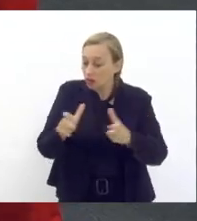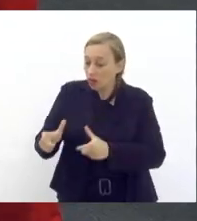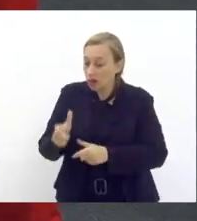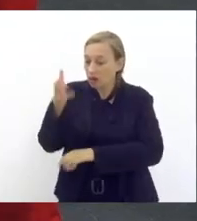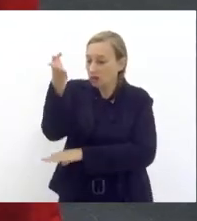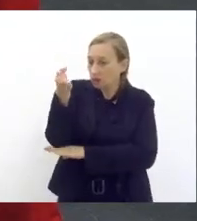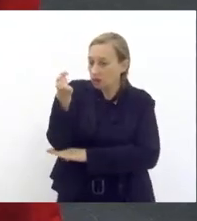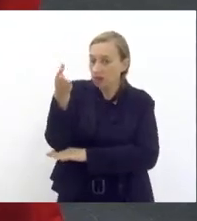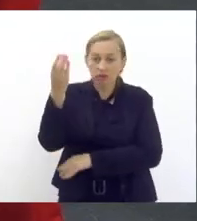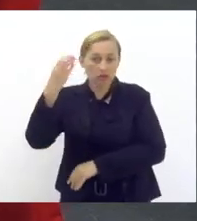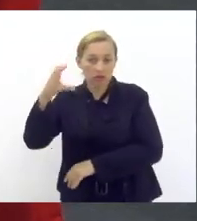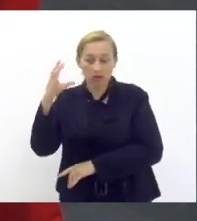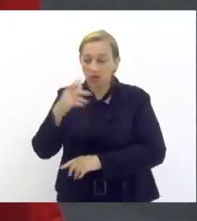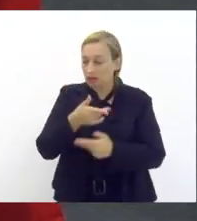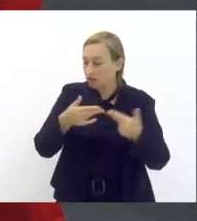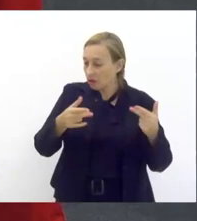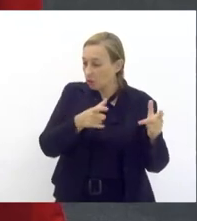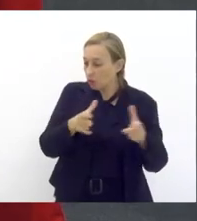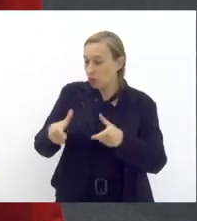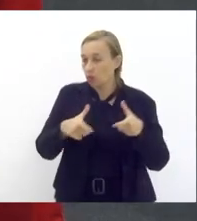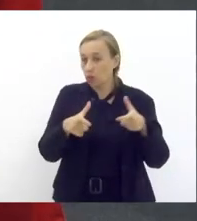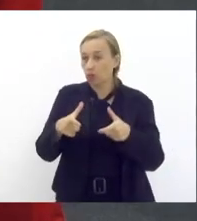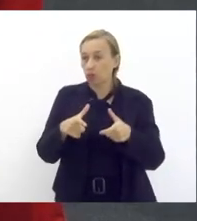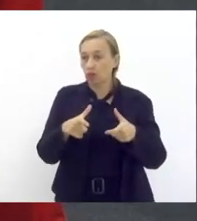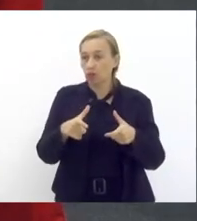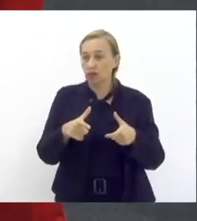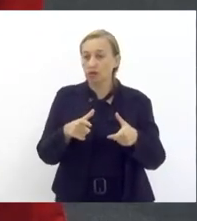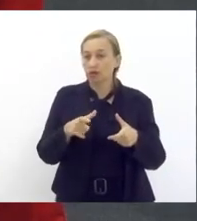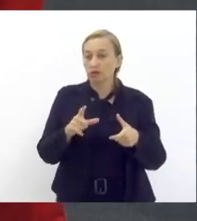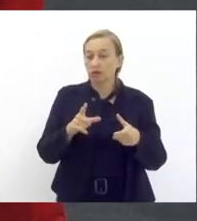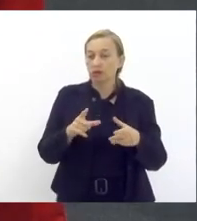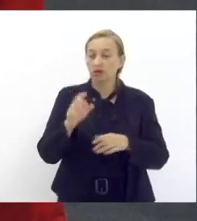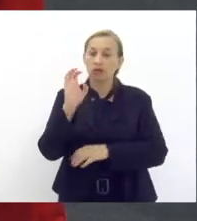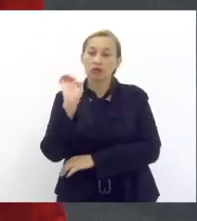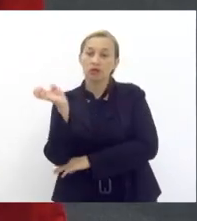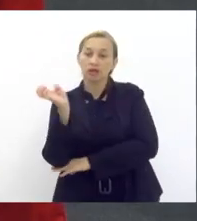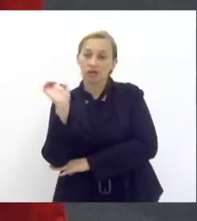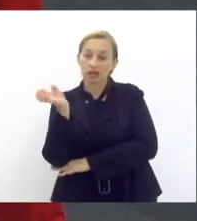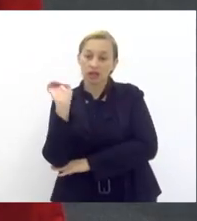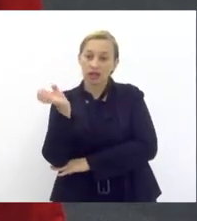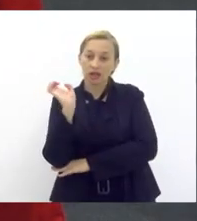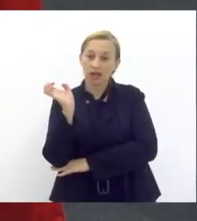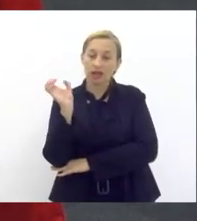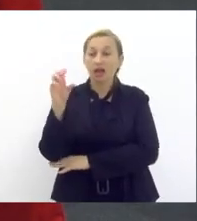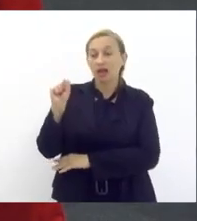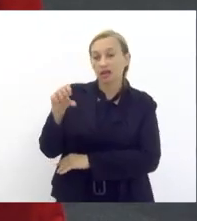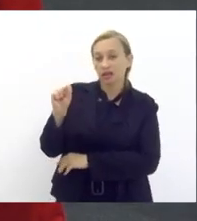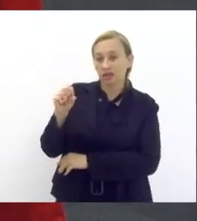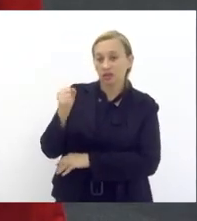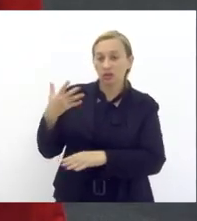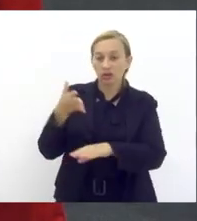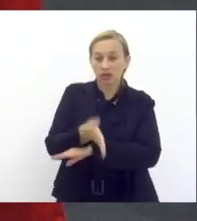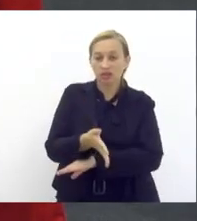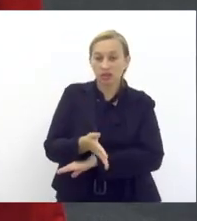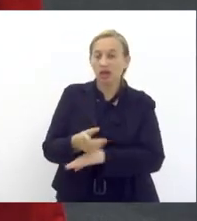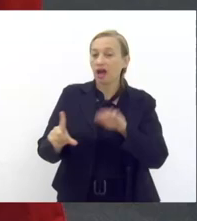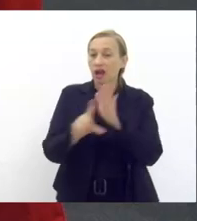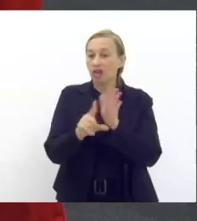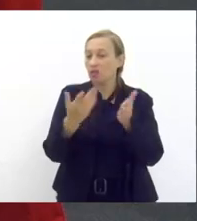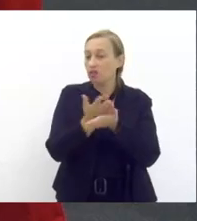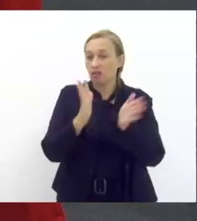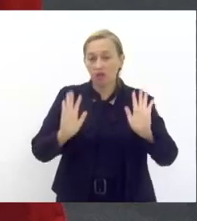em Niterói, em outros lugares, que não deixavam os casais gays ou lésbicas entrarem, a lei foi